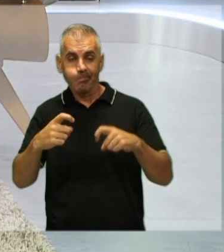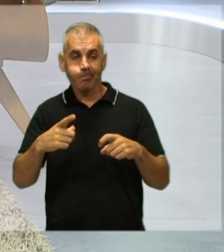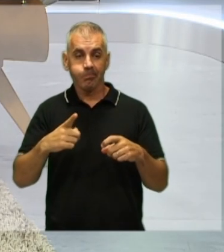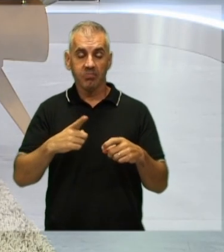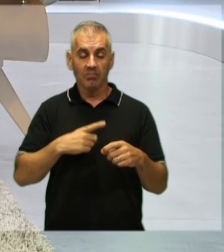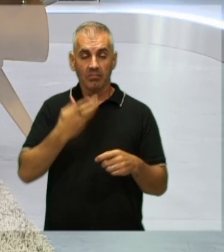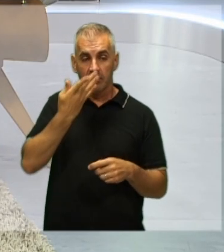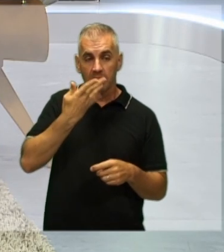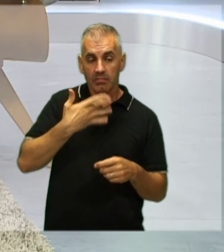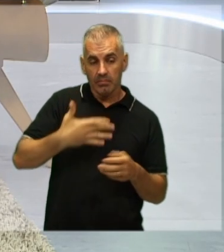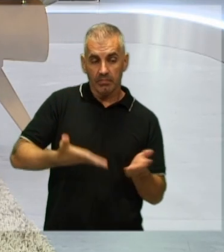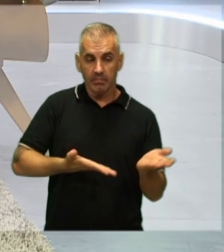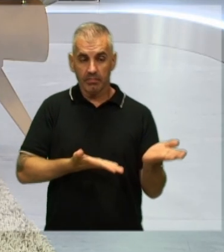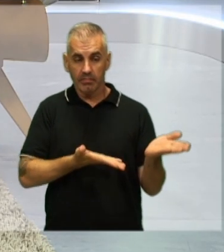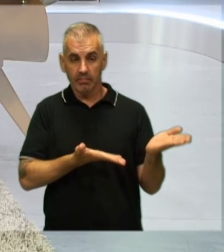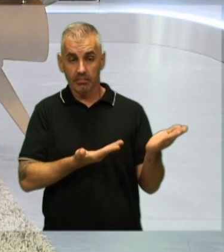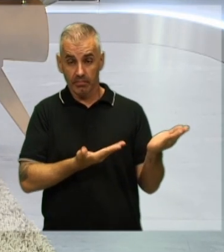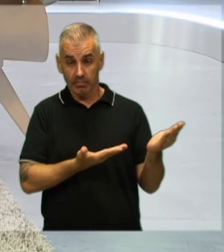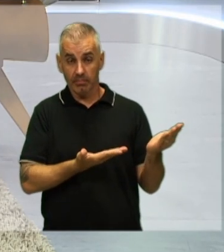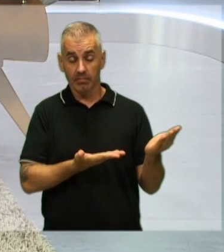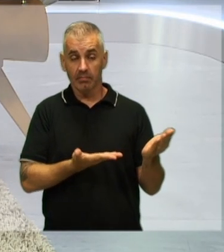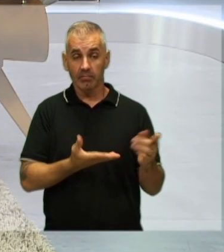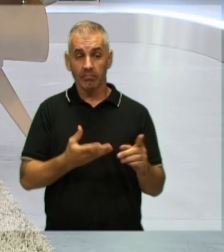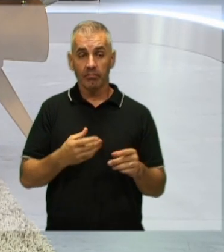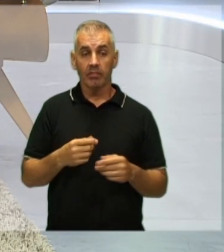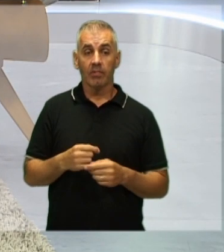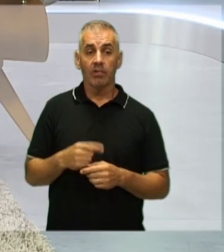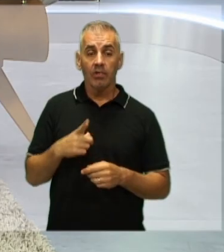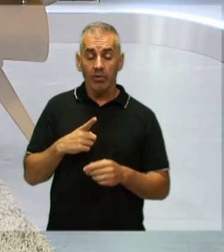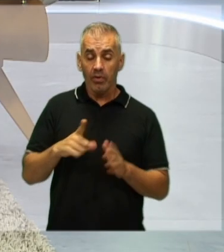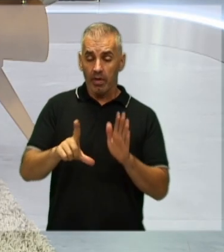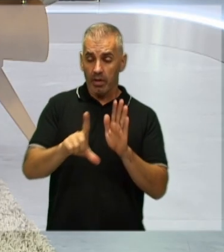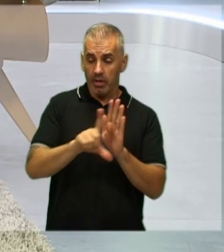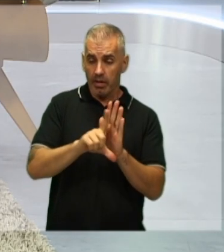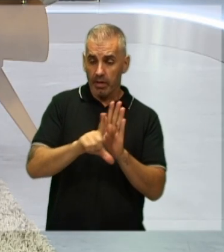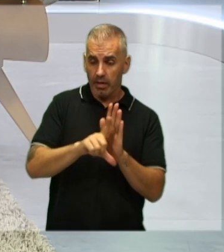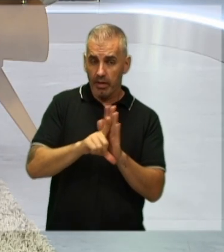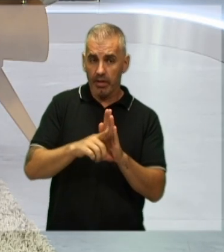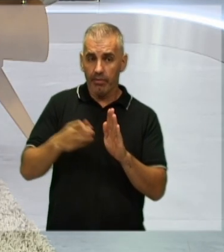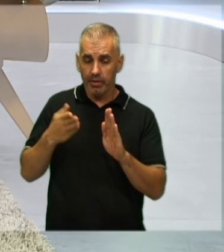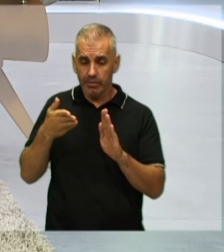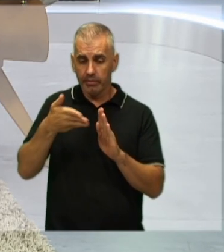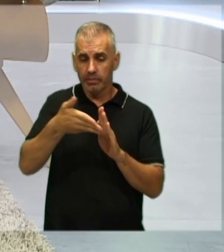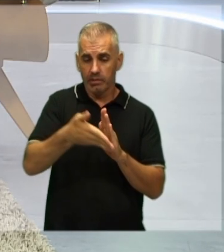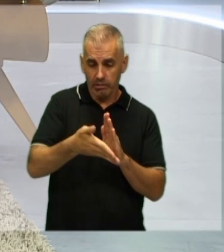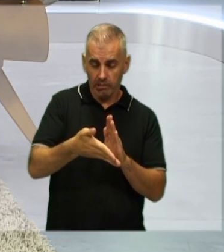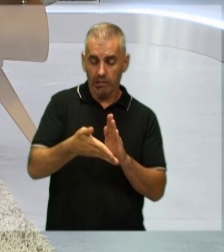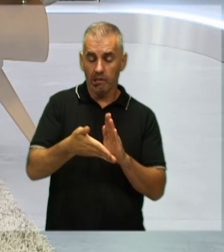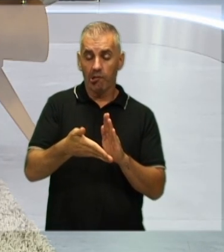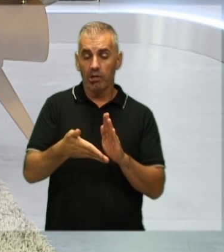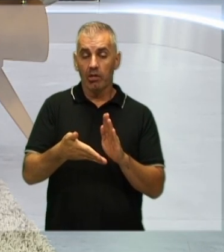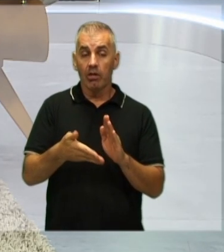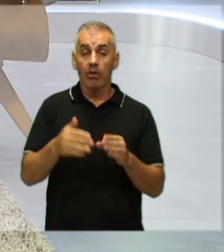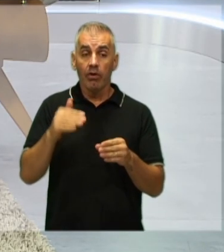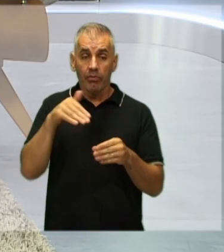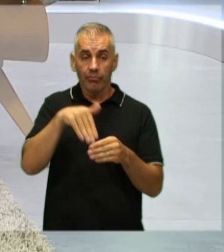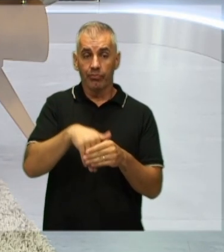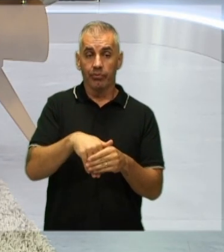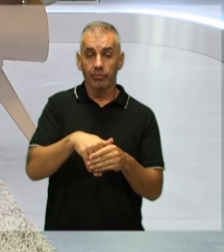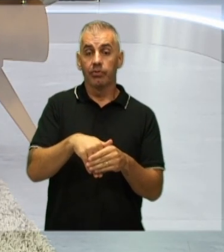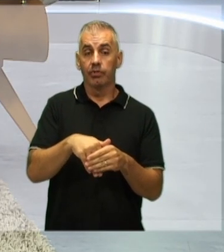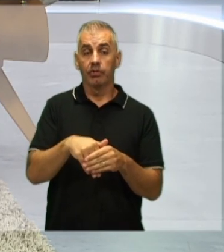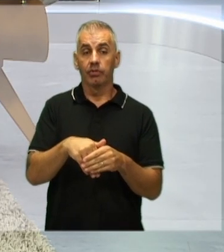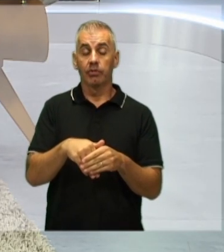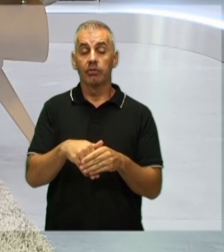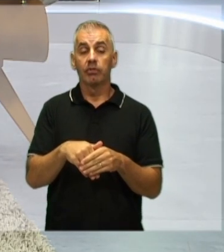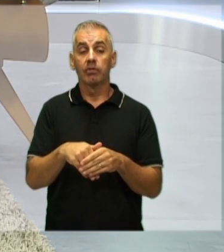a lei tramitou, foi votada, a gente conversou, fizemos reportagem a respeito, mas eu queria que o senhor contasse